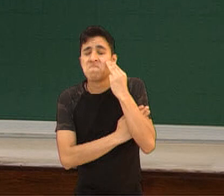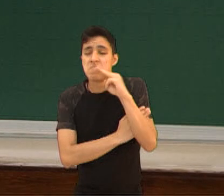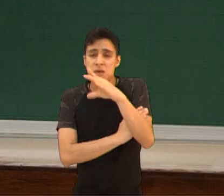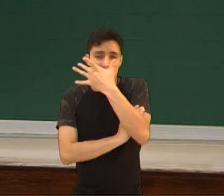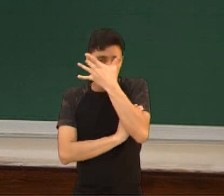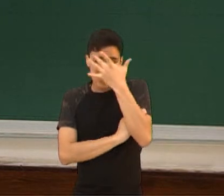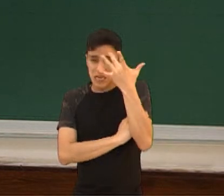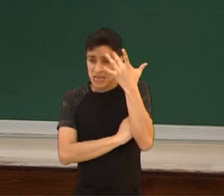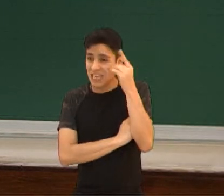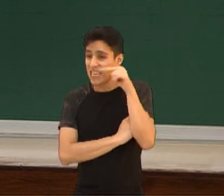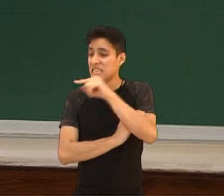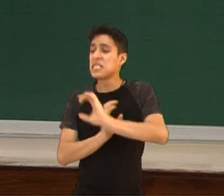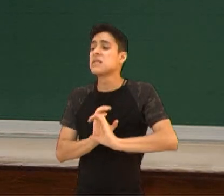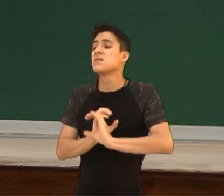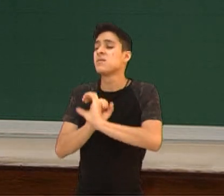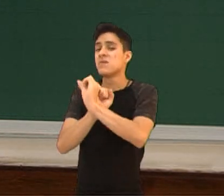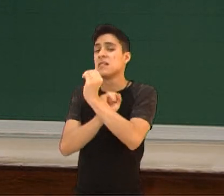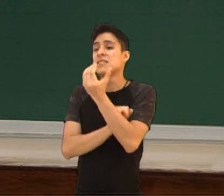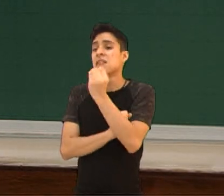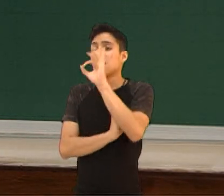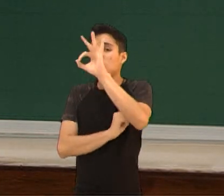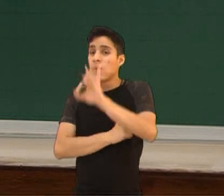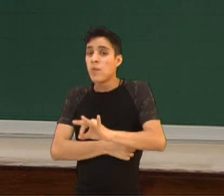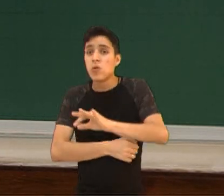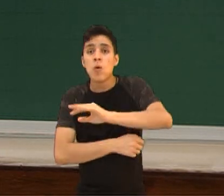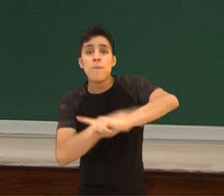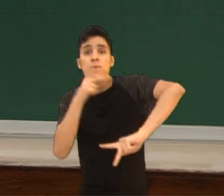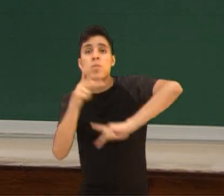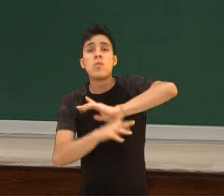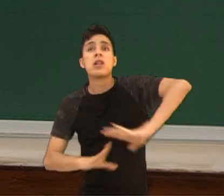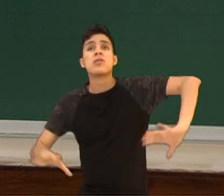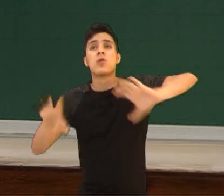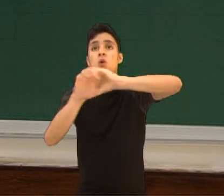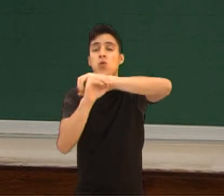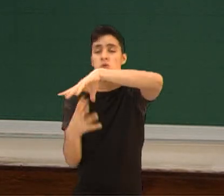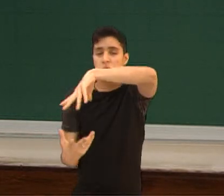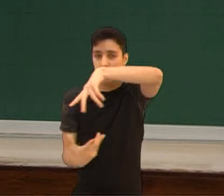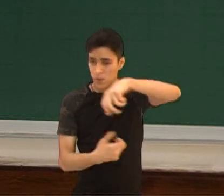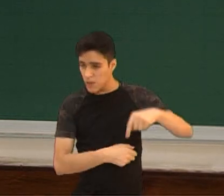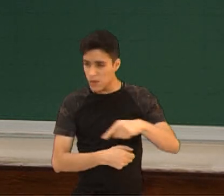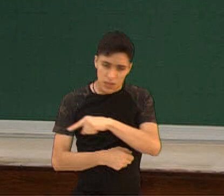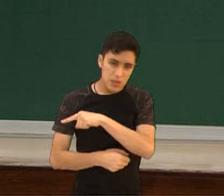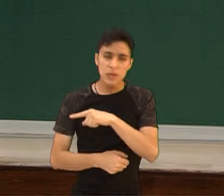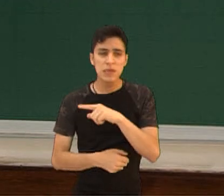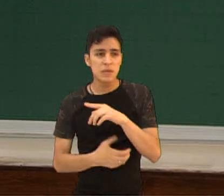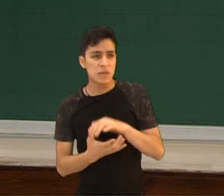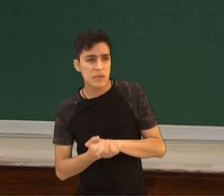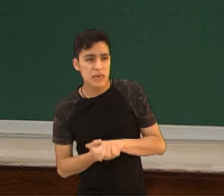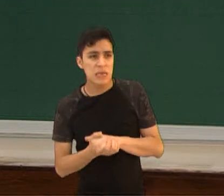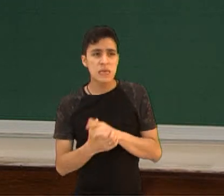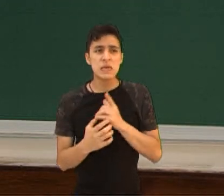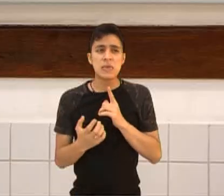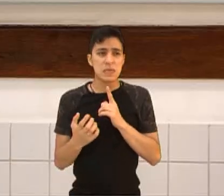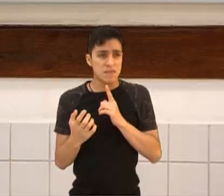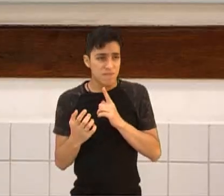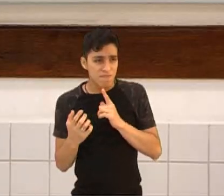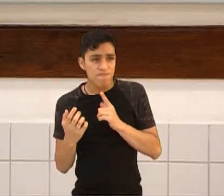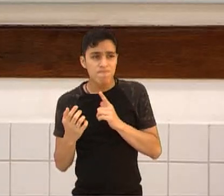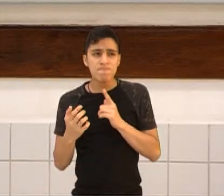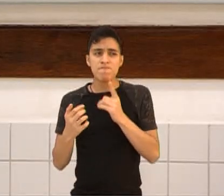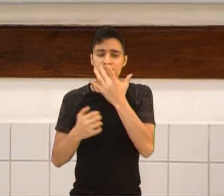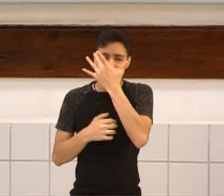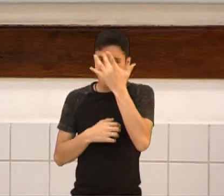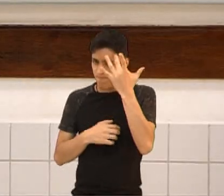de 60% da população mundial. Densidade demográfica, 96 habitantes por quilômetro quadrado. Lembrando que a